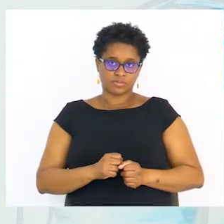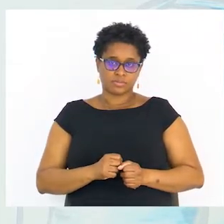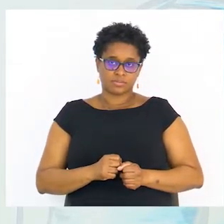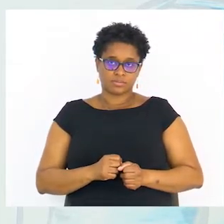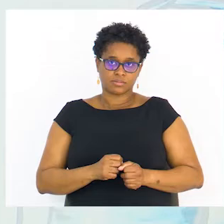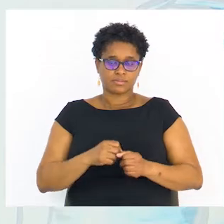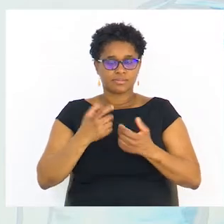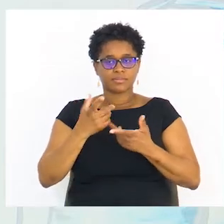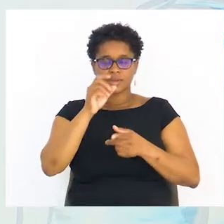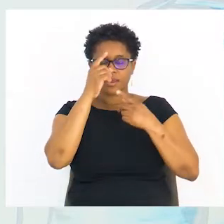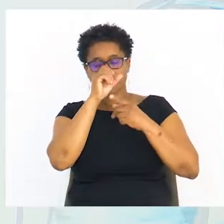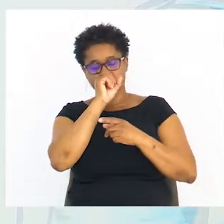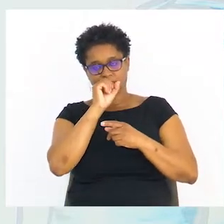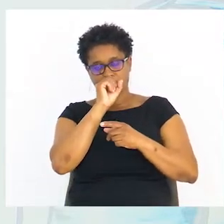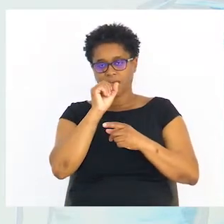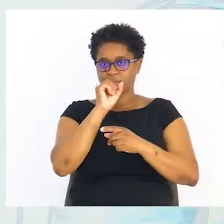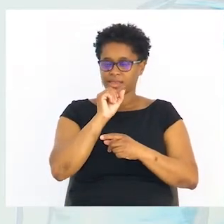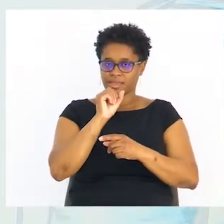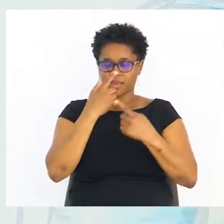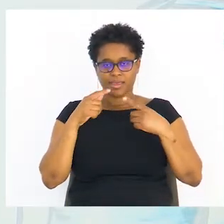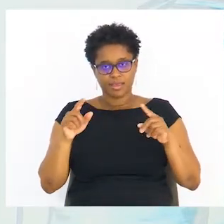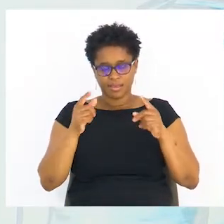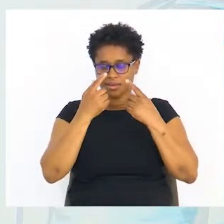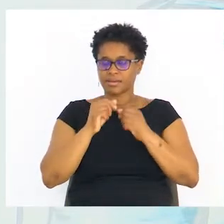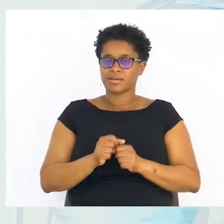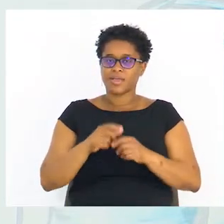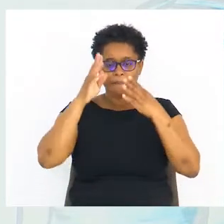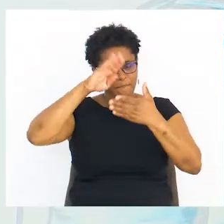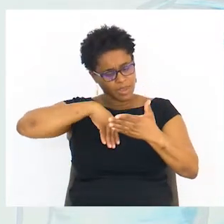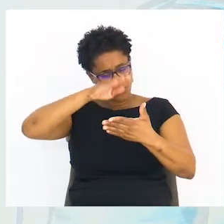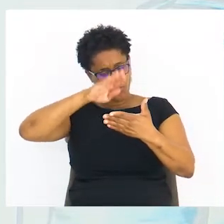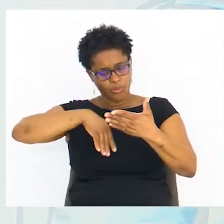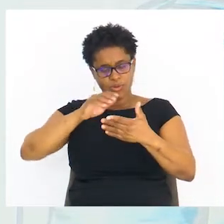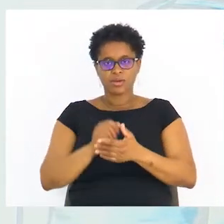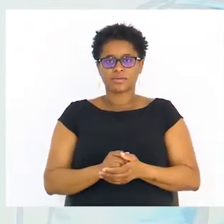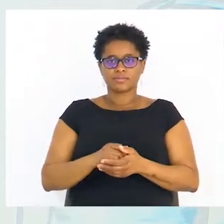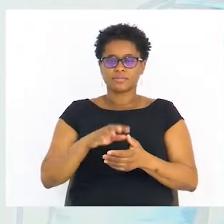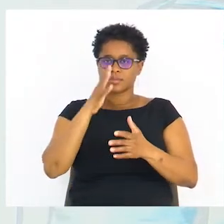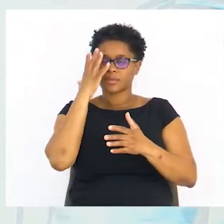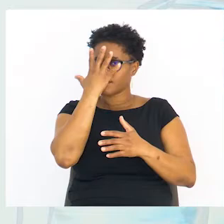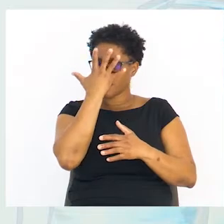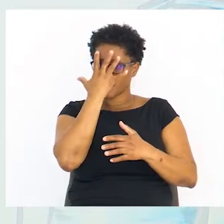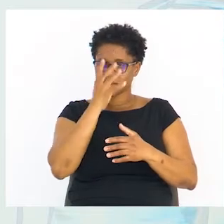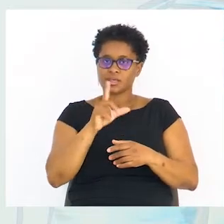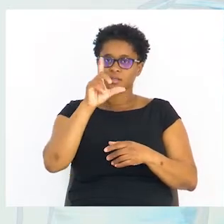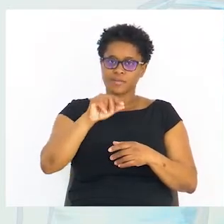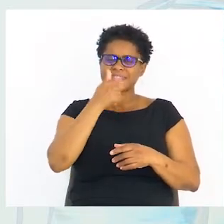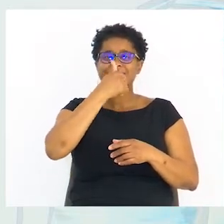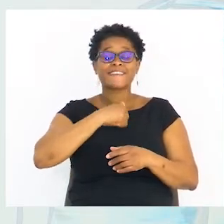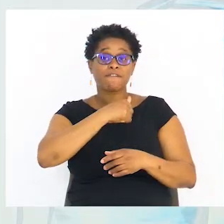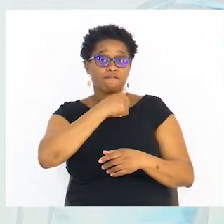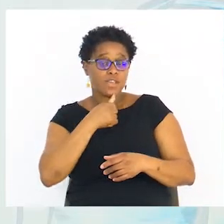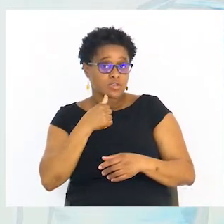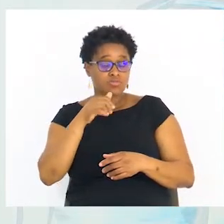de cantigas, de pinturas, de máscaras e de sacrifício